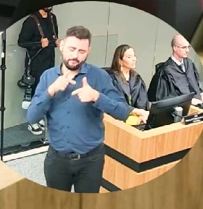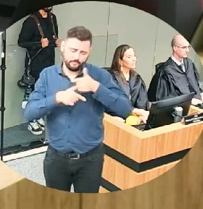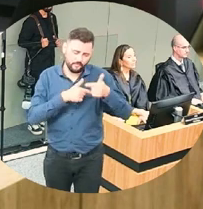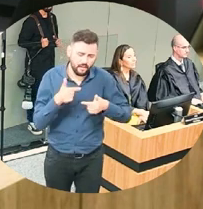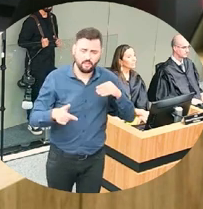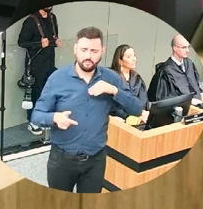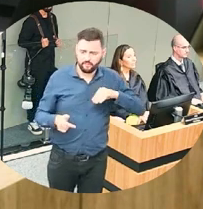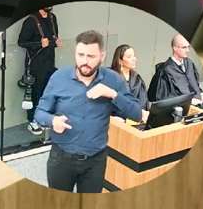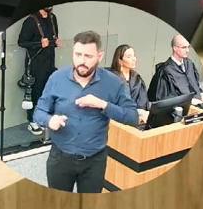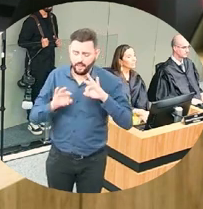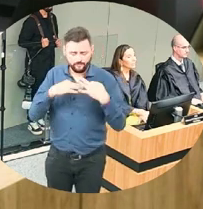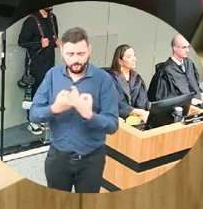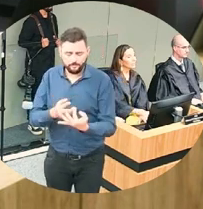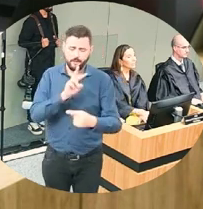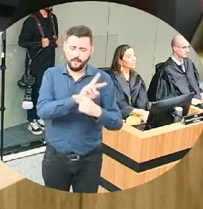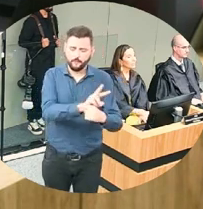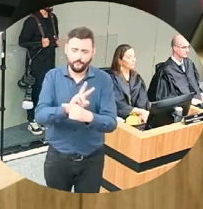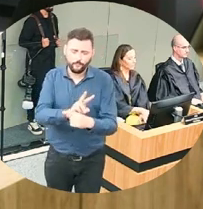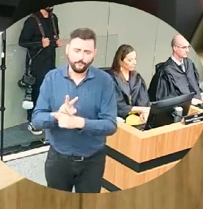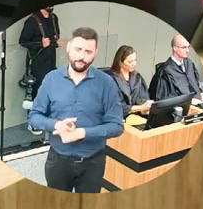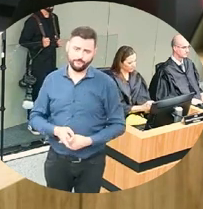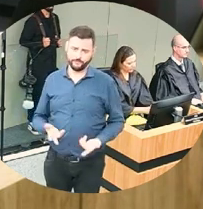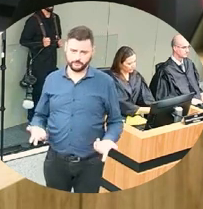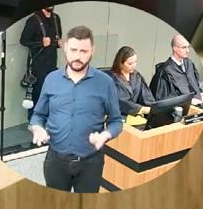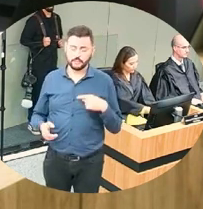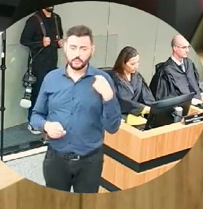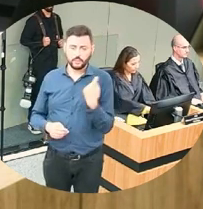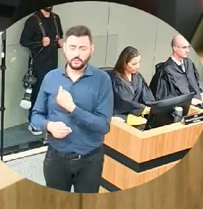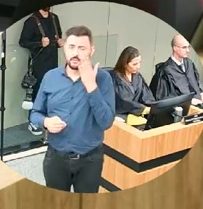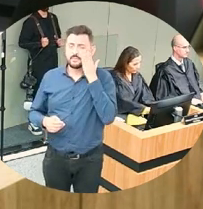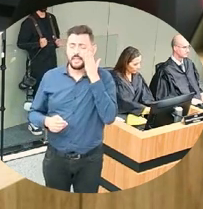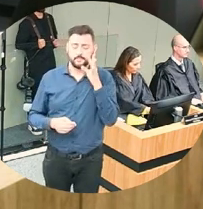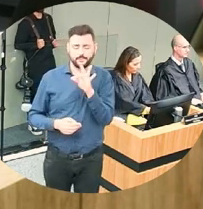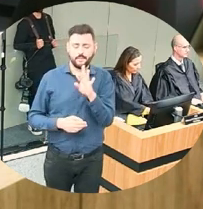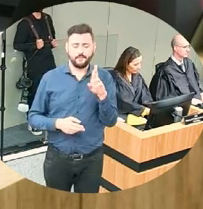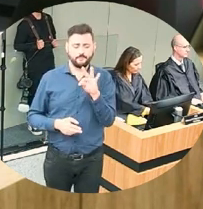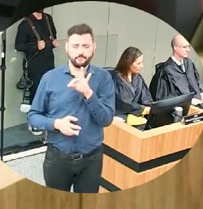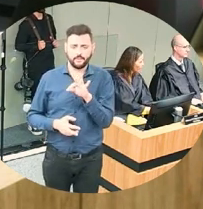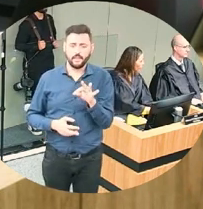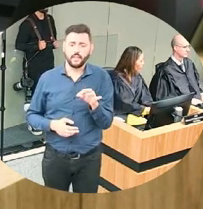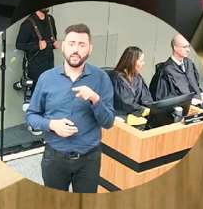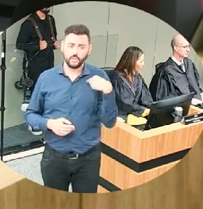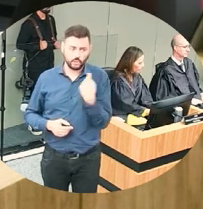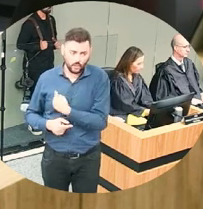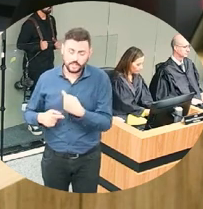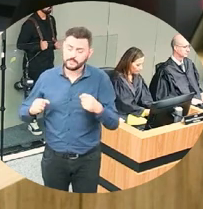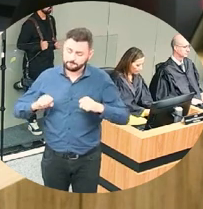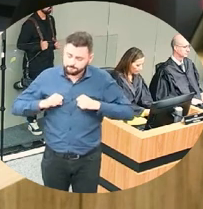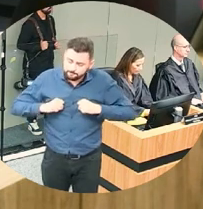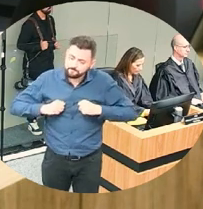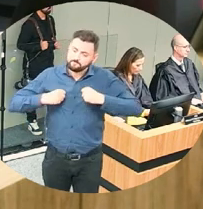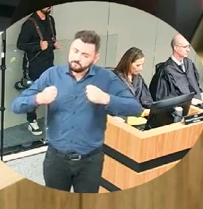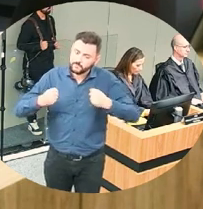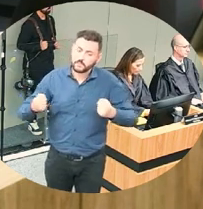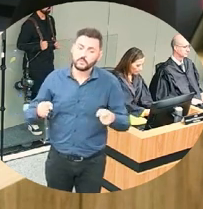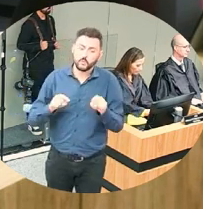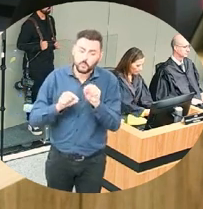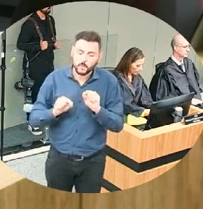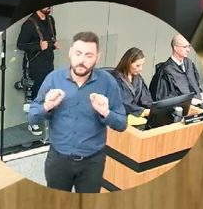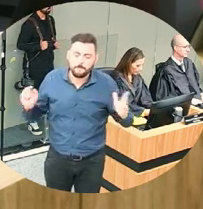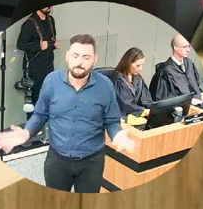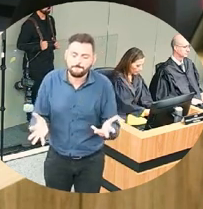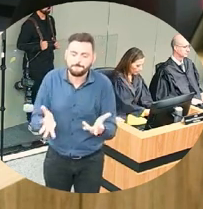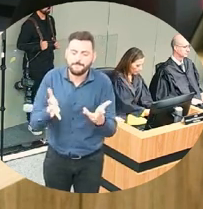família especificamente ressalto que a atividade administrativa do TRT é o que dá sustentação às